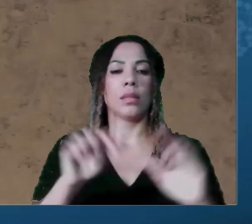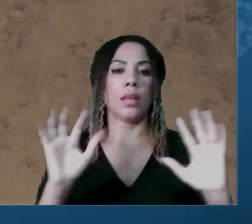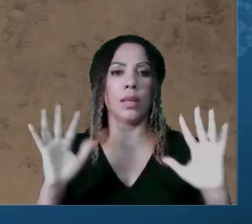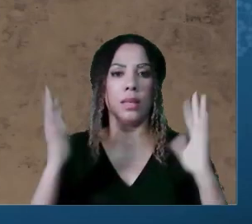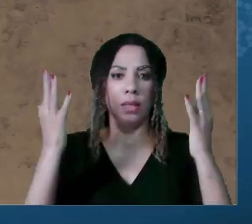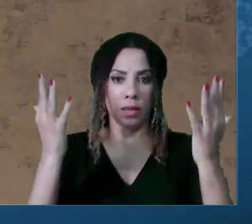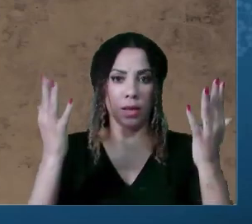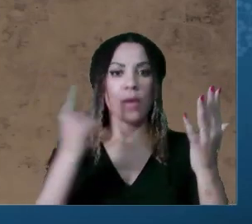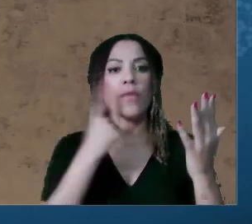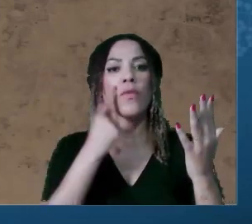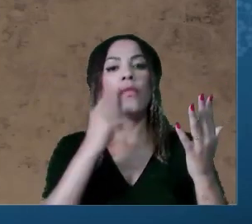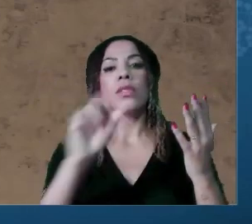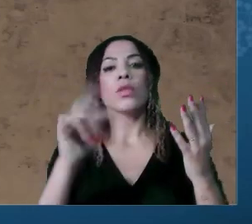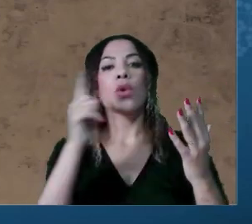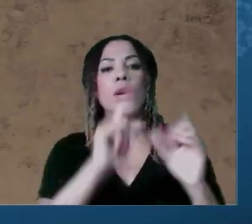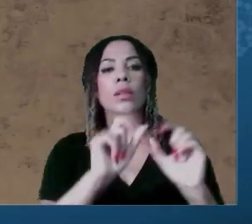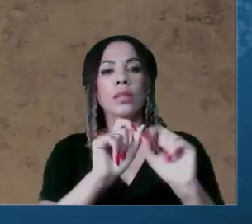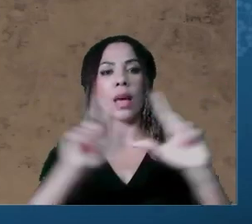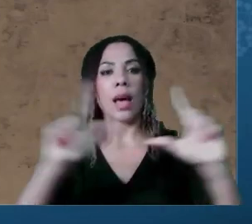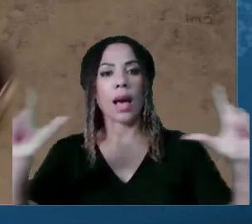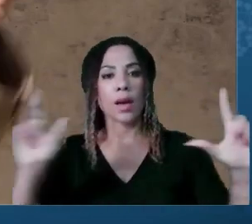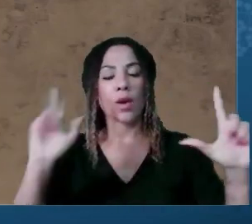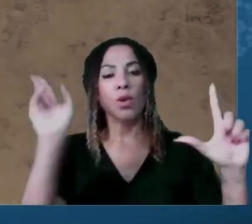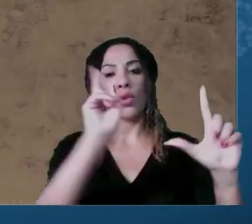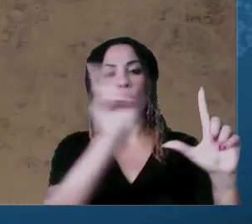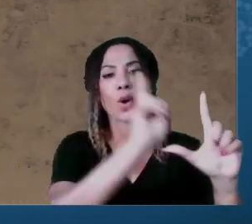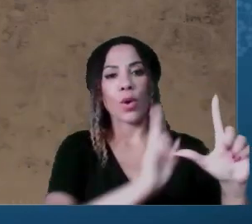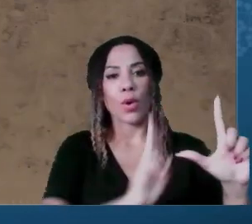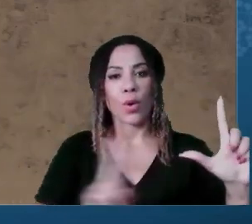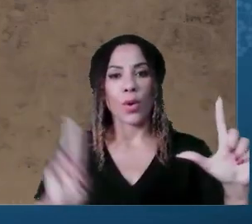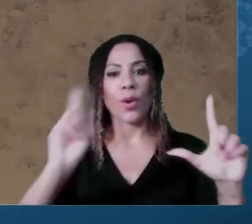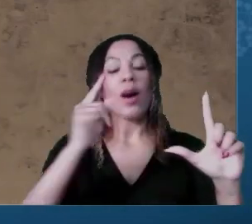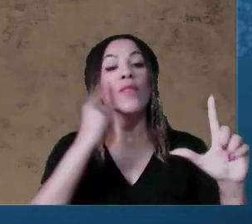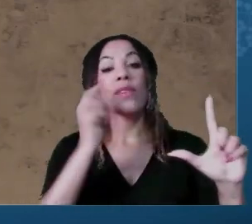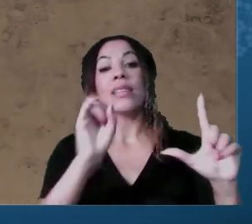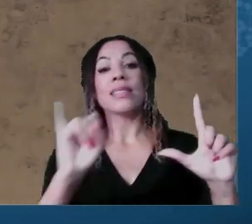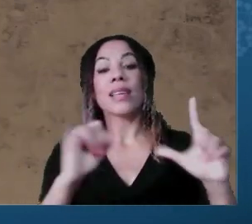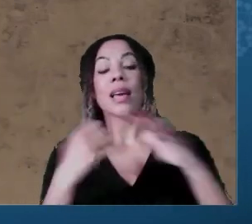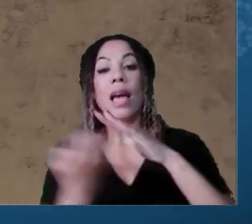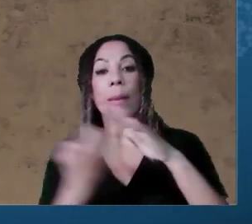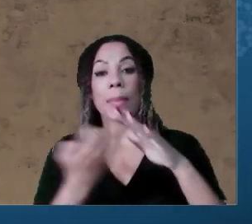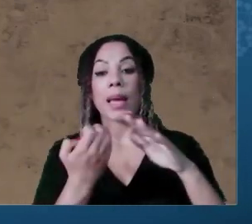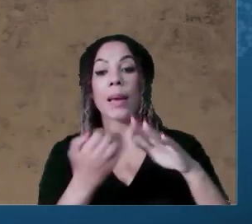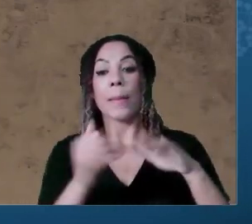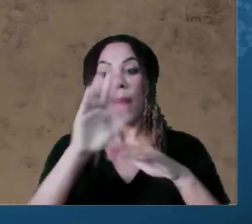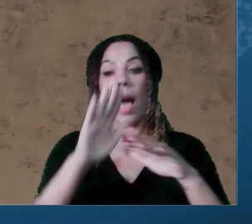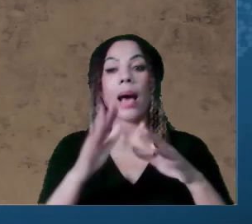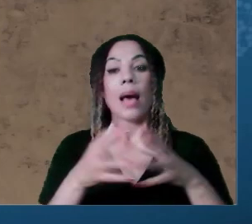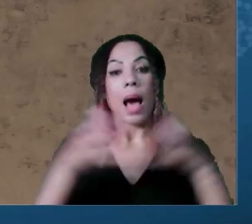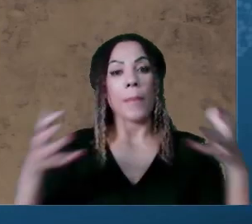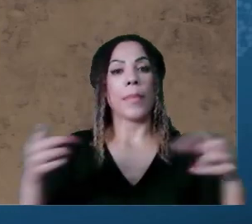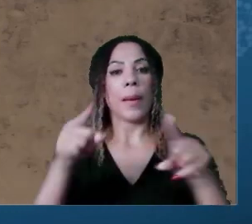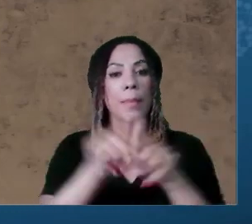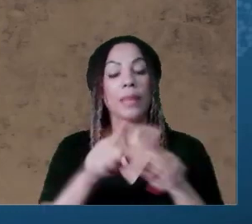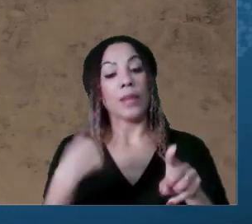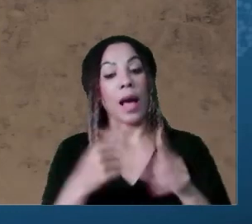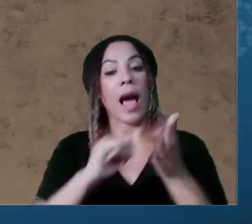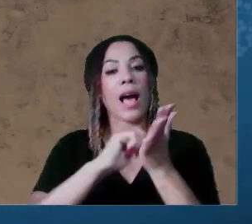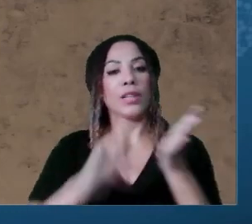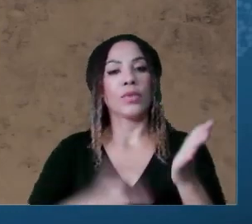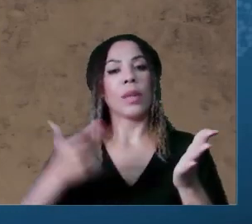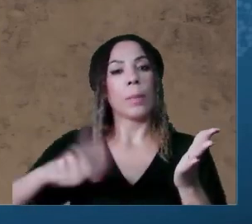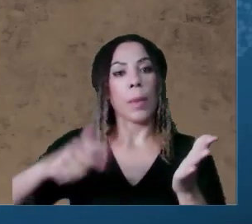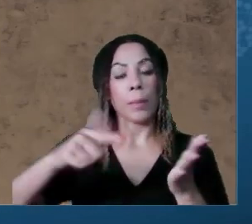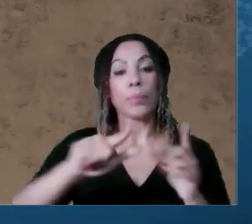consegue ampliar um pouco mais para a gente ter mais atividades, não é? Agradecer a todo o pessoal